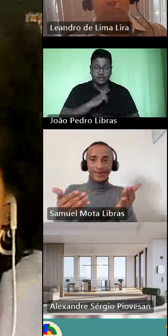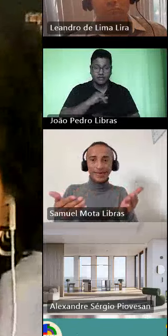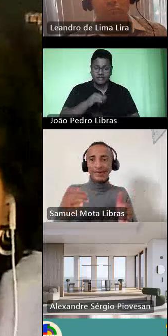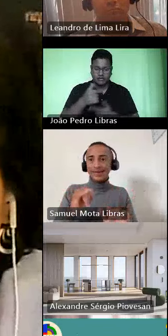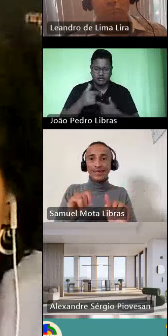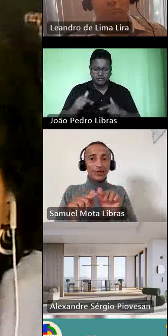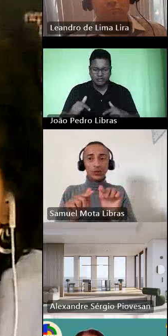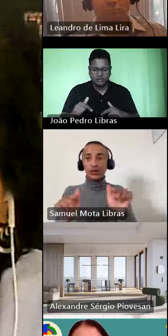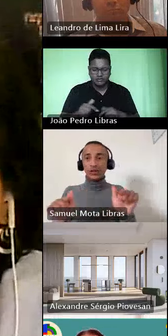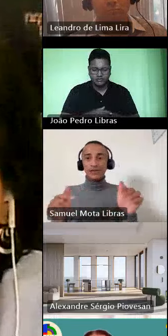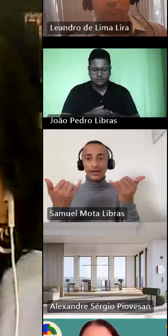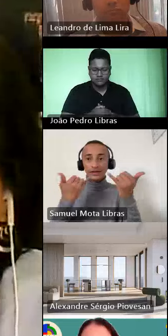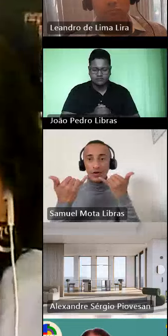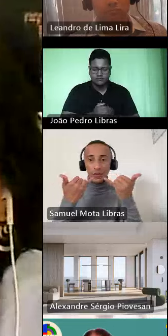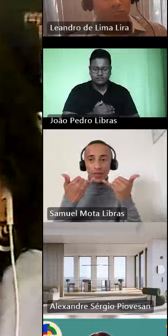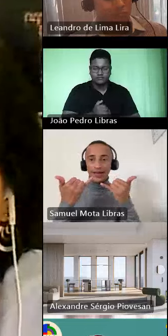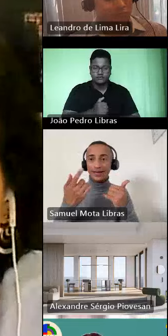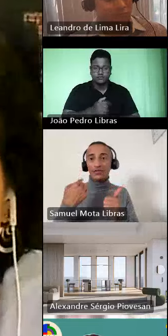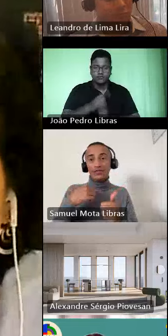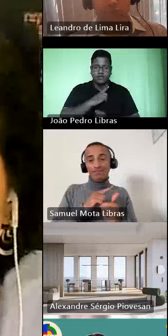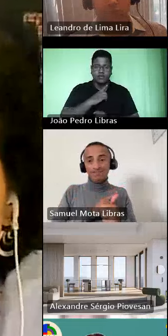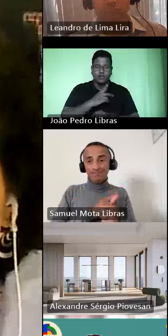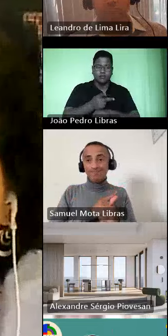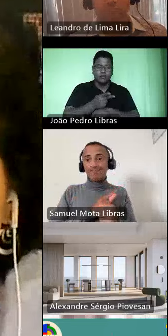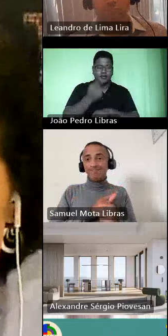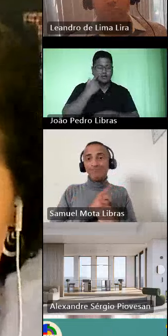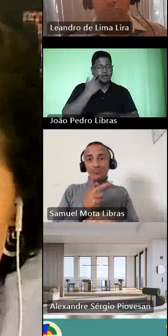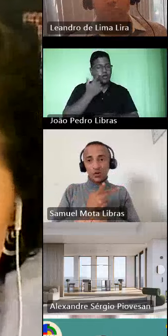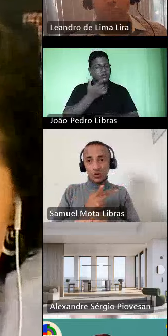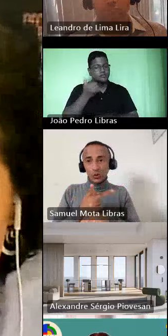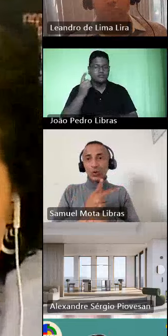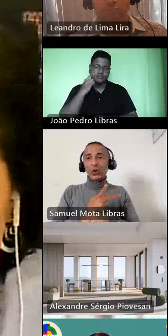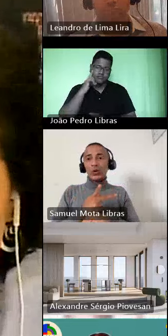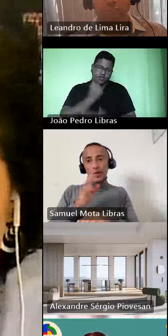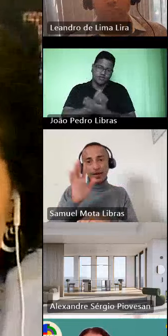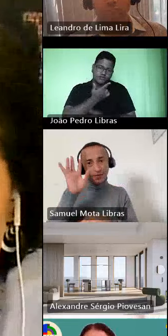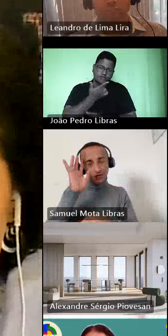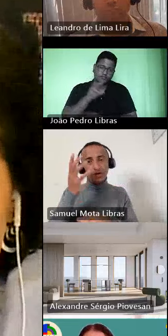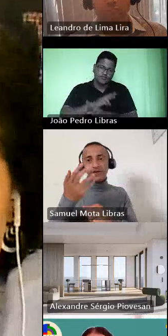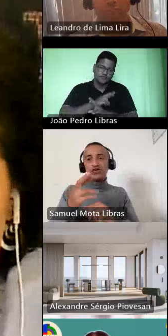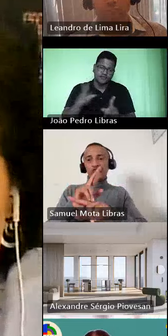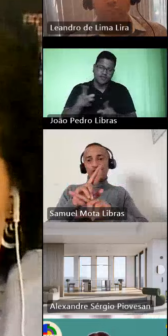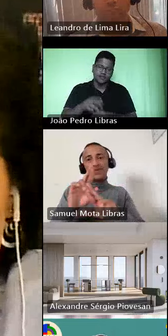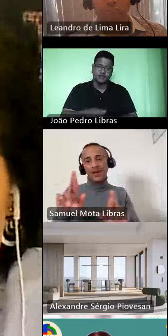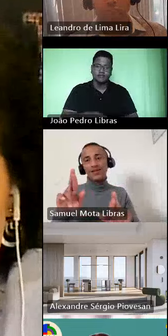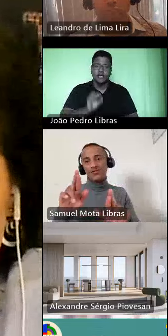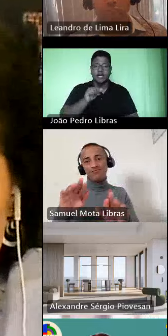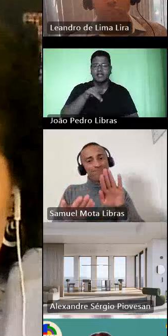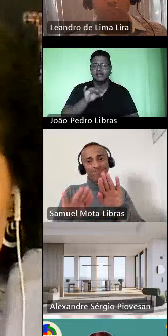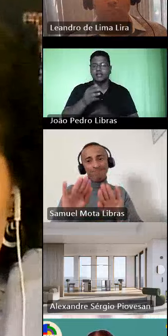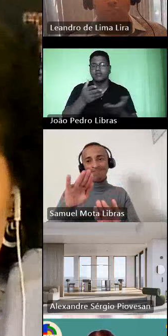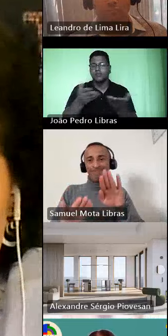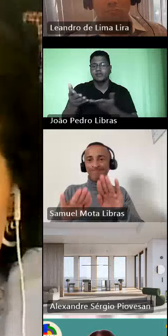informação buscou e teve aquelas a gente toma uma determinada decisão eh Aninha tá